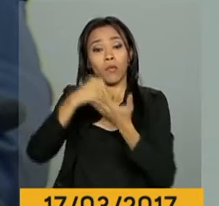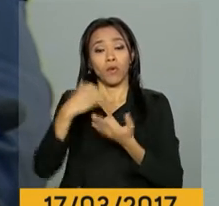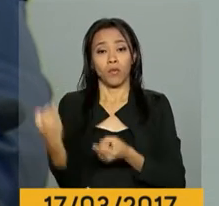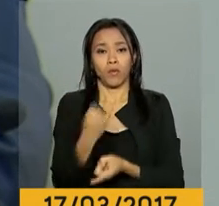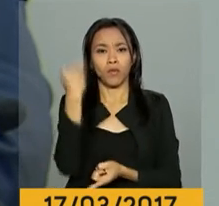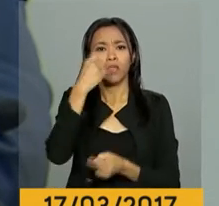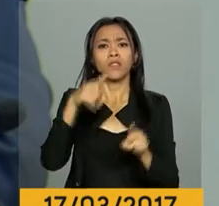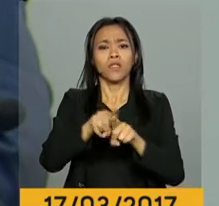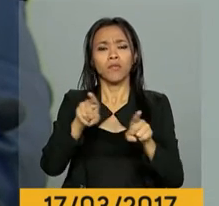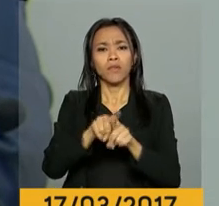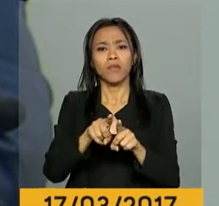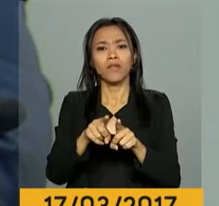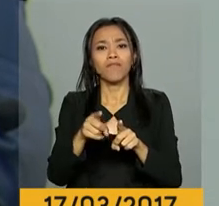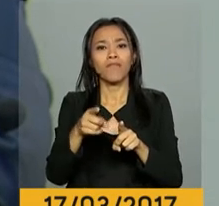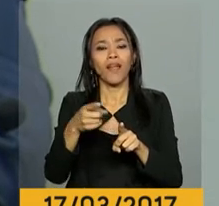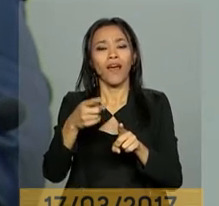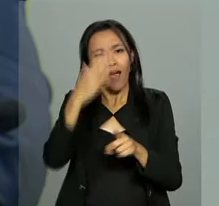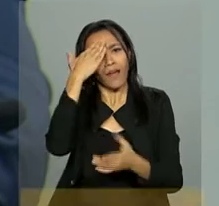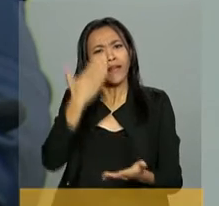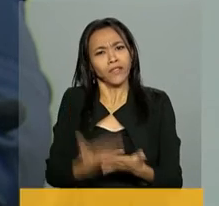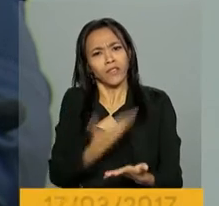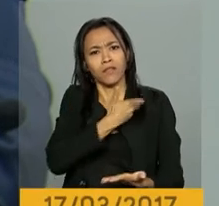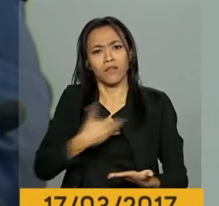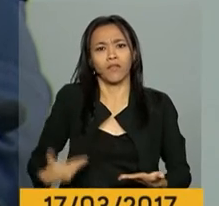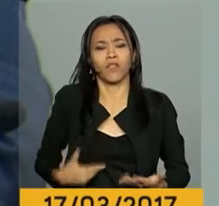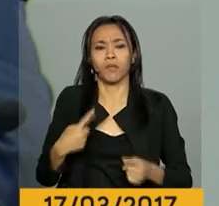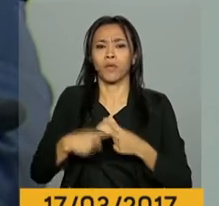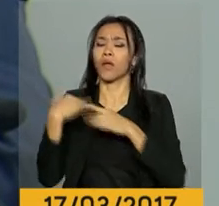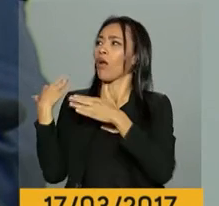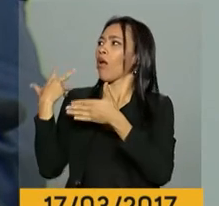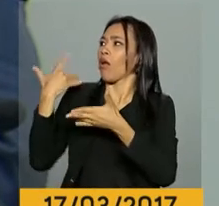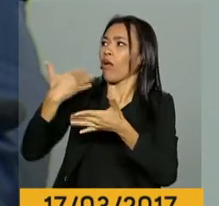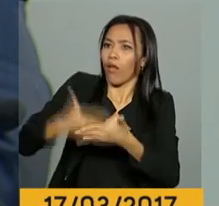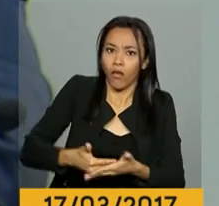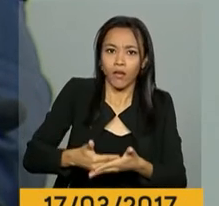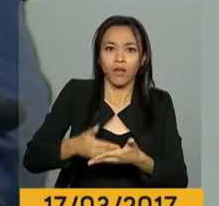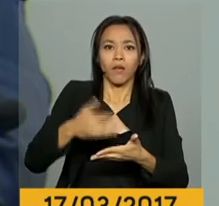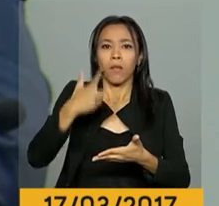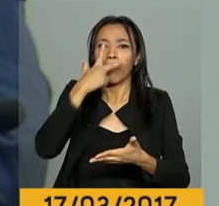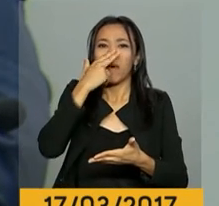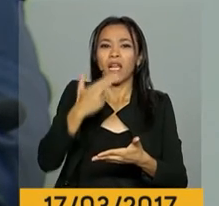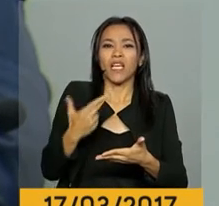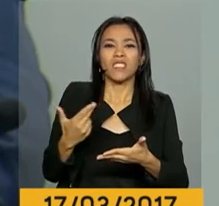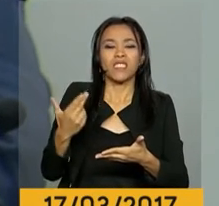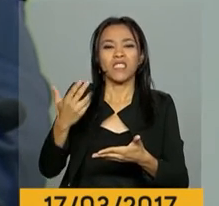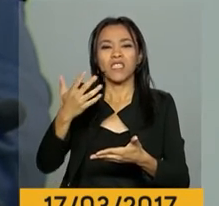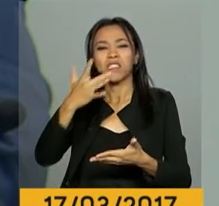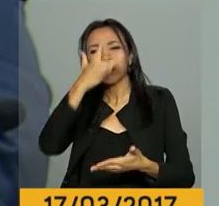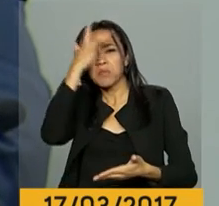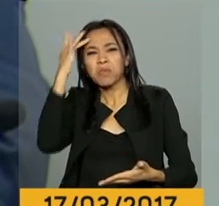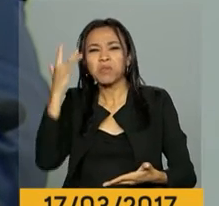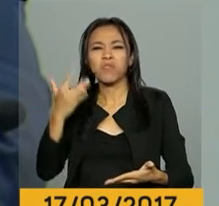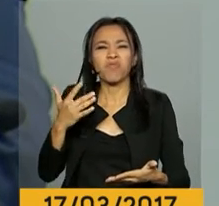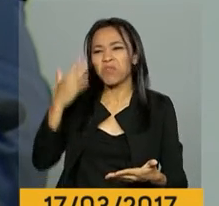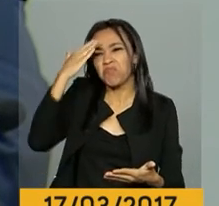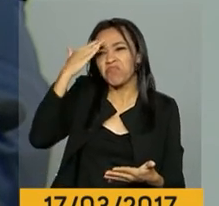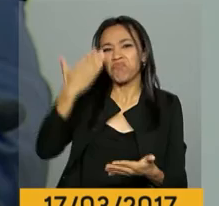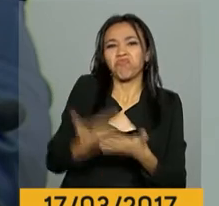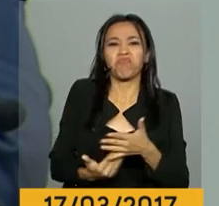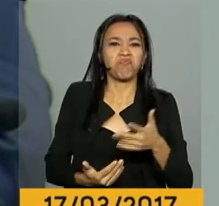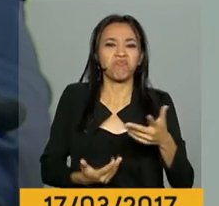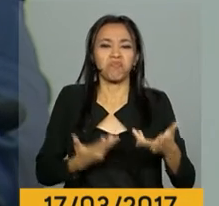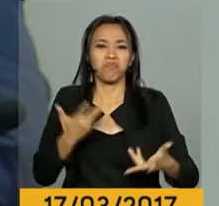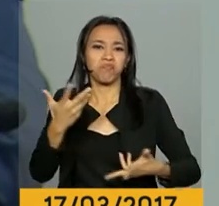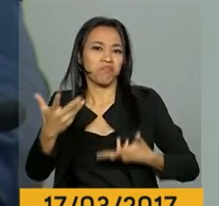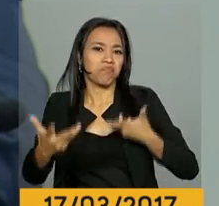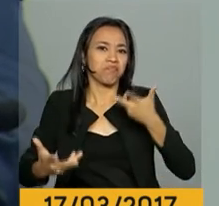a credibilidade nas instituições, porque ao longo do tempo nós fomos desconstitucionalizando o nosso país. Esta é uma